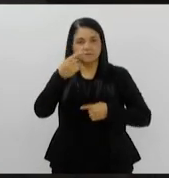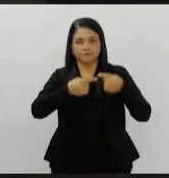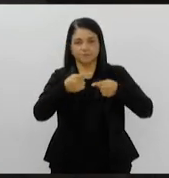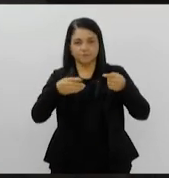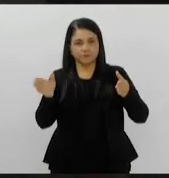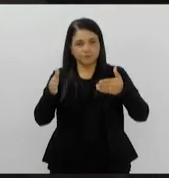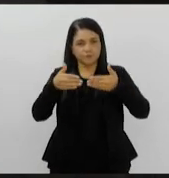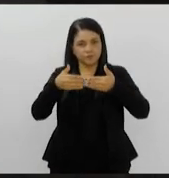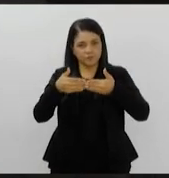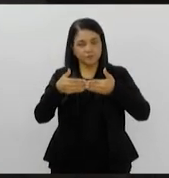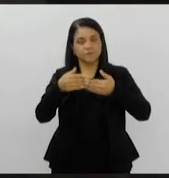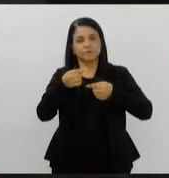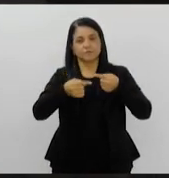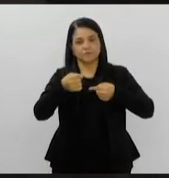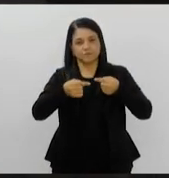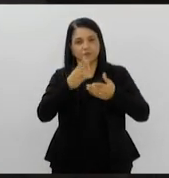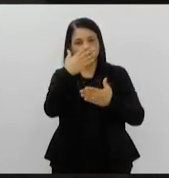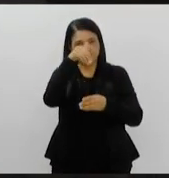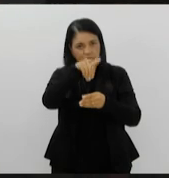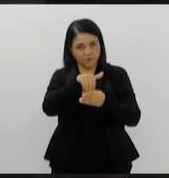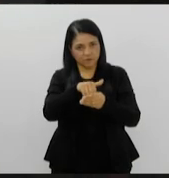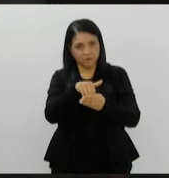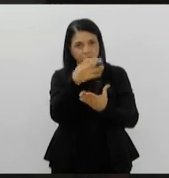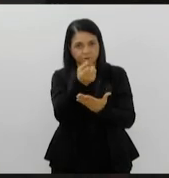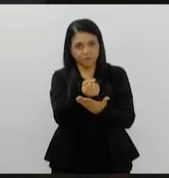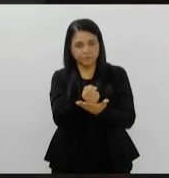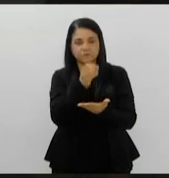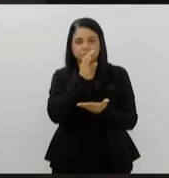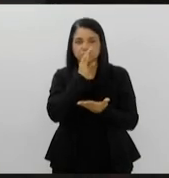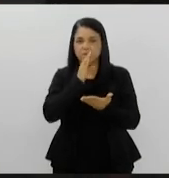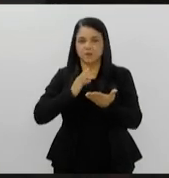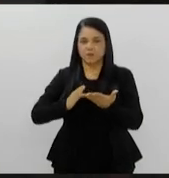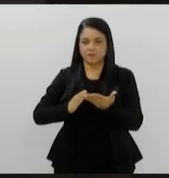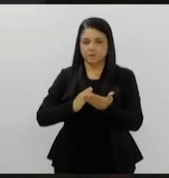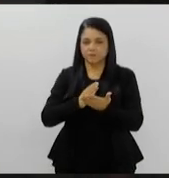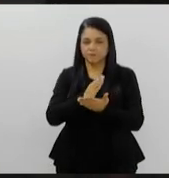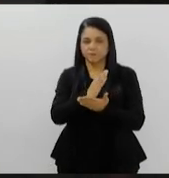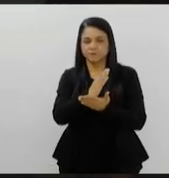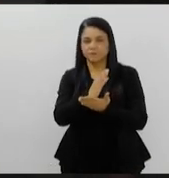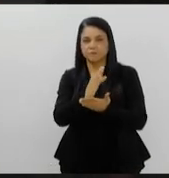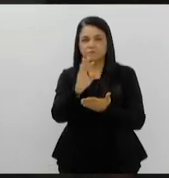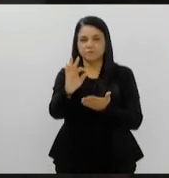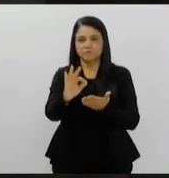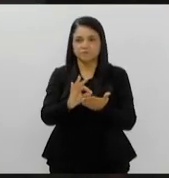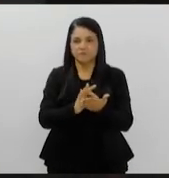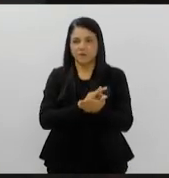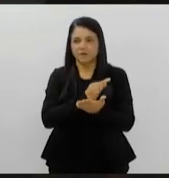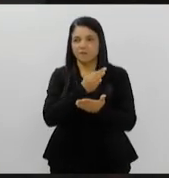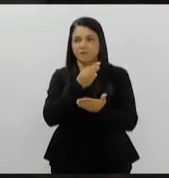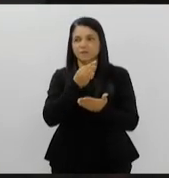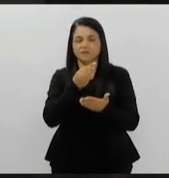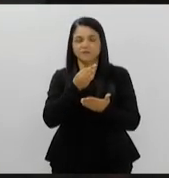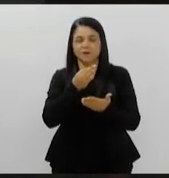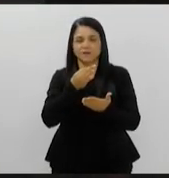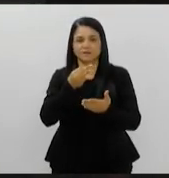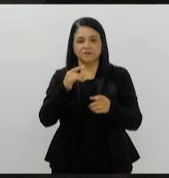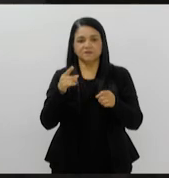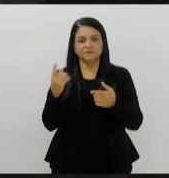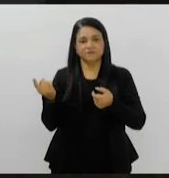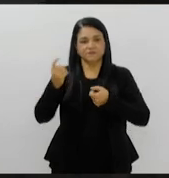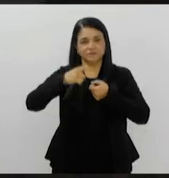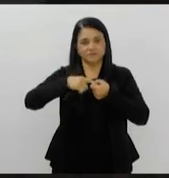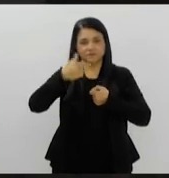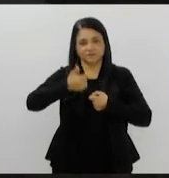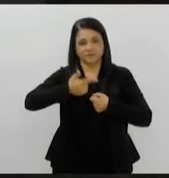discutir, encerrada a discussão. Em votação, os senhores que aprovam, permaneçam como estão. Aprovada em primeira e retorna em segunda